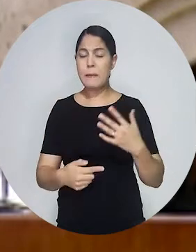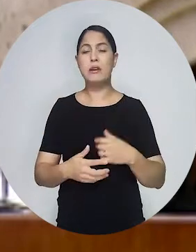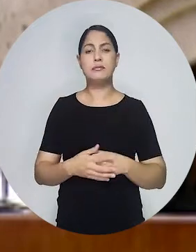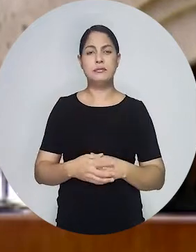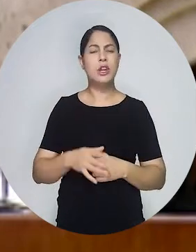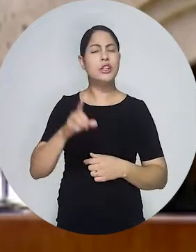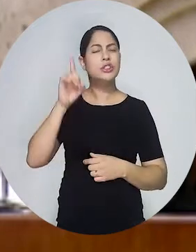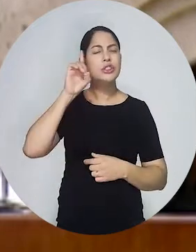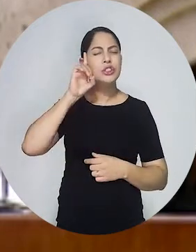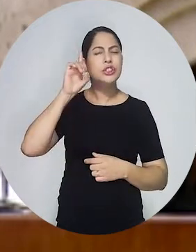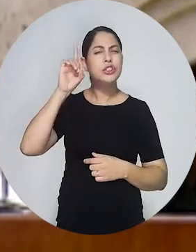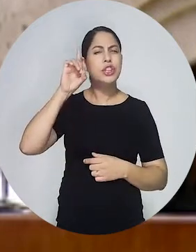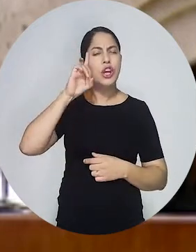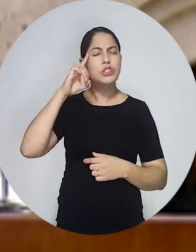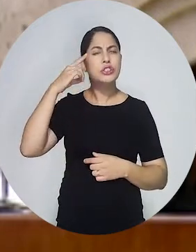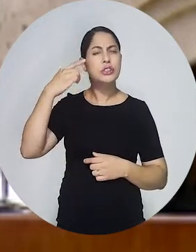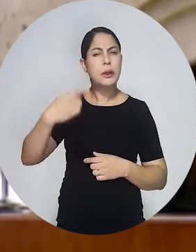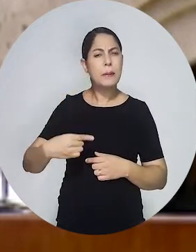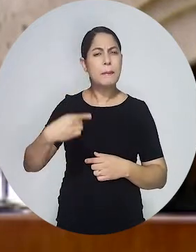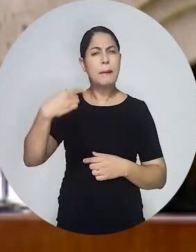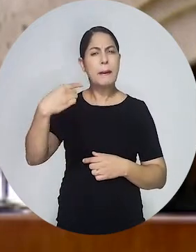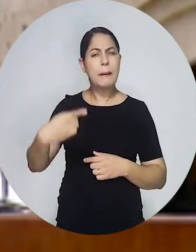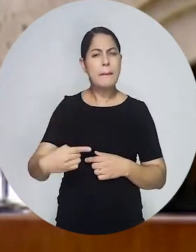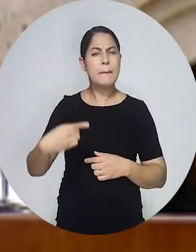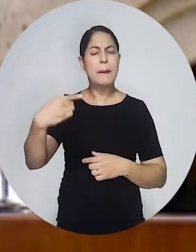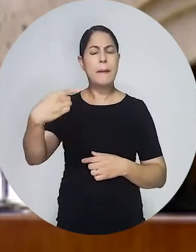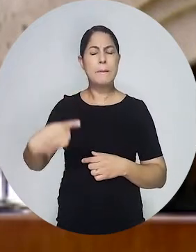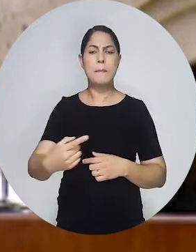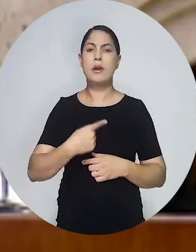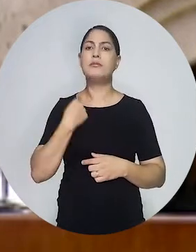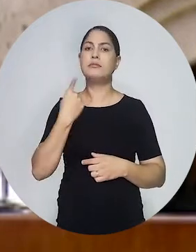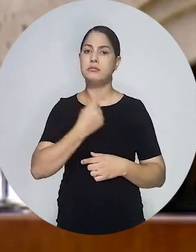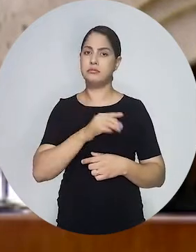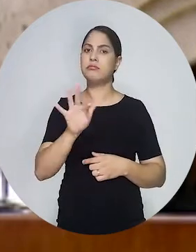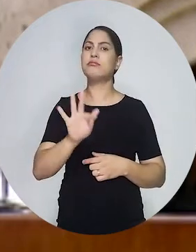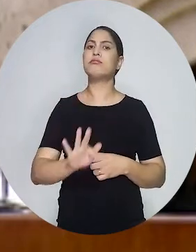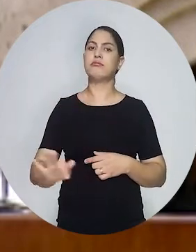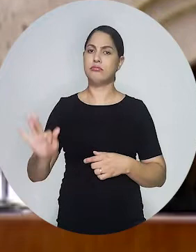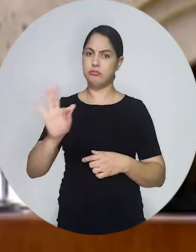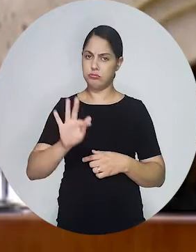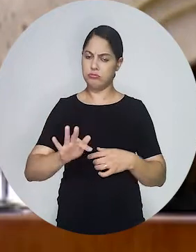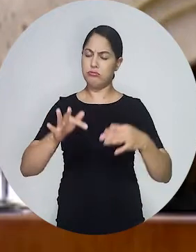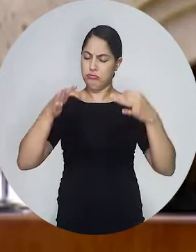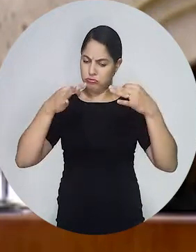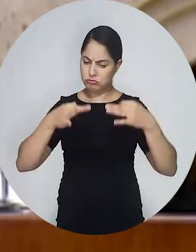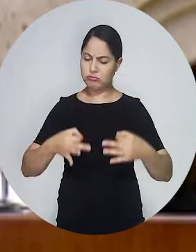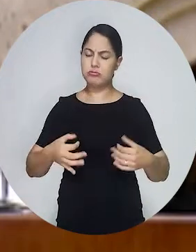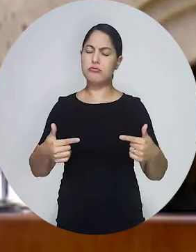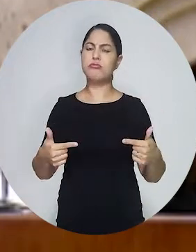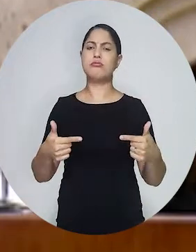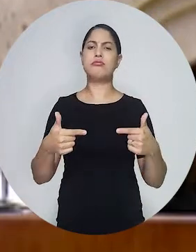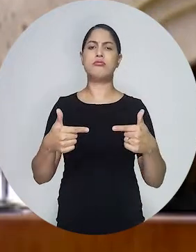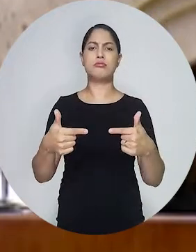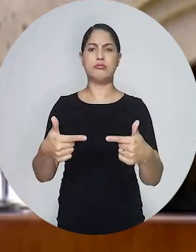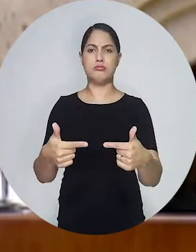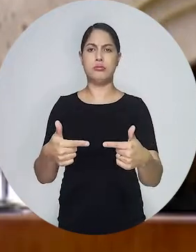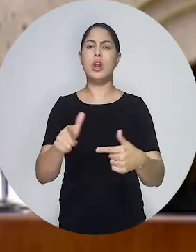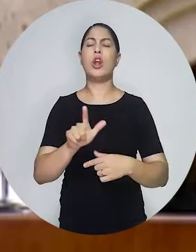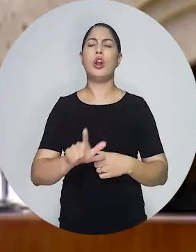pronunciar. Dia após dia, no exercício da nossa função, onde